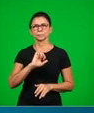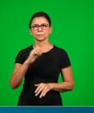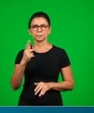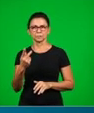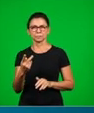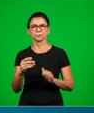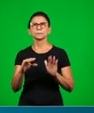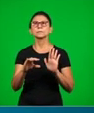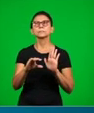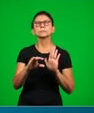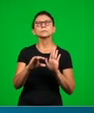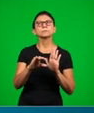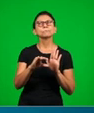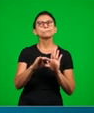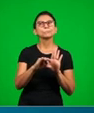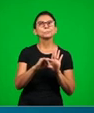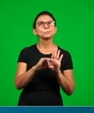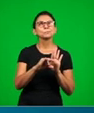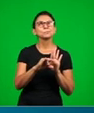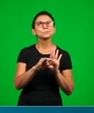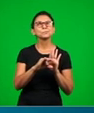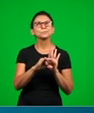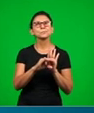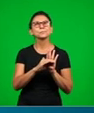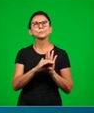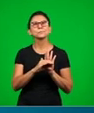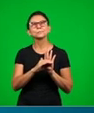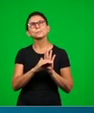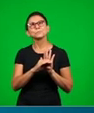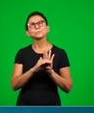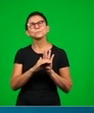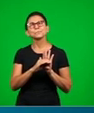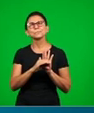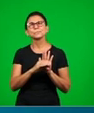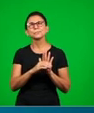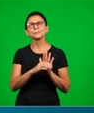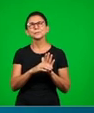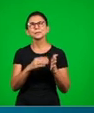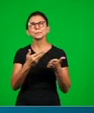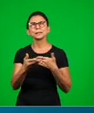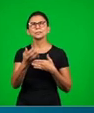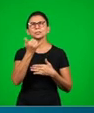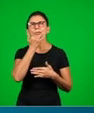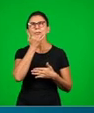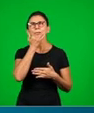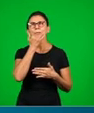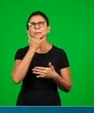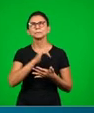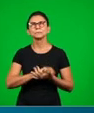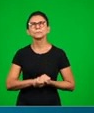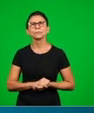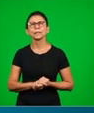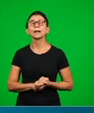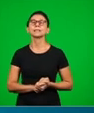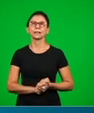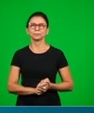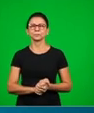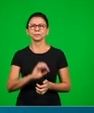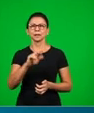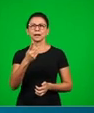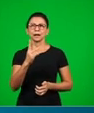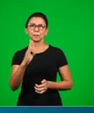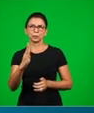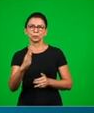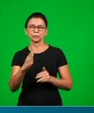13, 41, com o momento vivido pela igreja em nossos dias. Então, qual que é o objetivo da pergunta? Nós vemos que esses textos eles